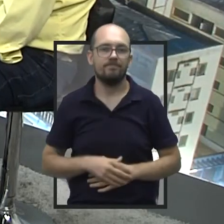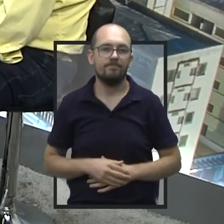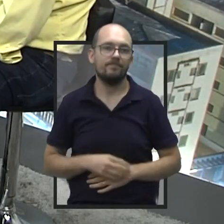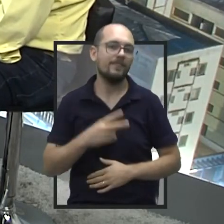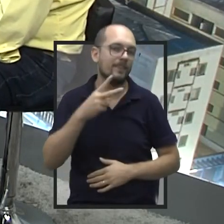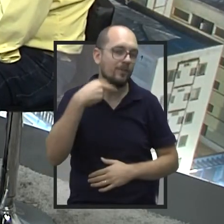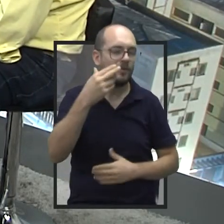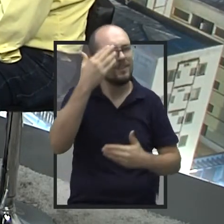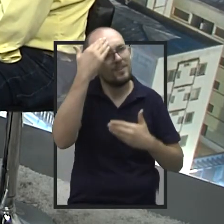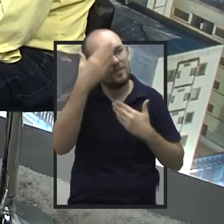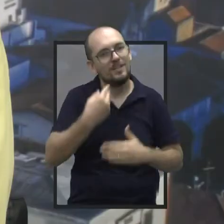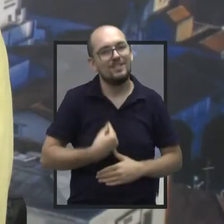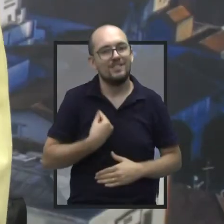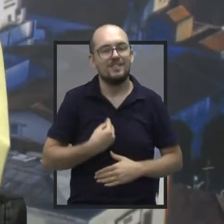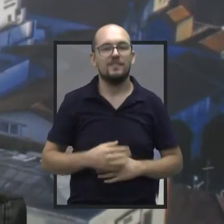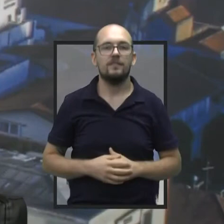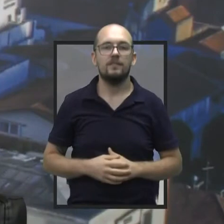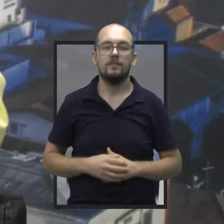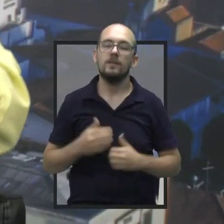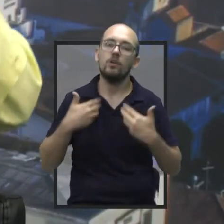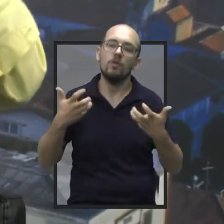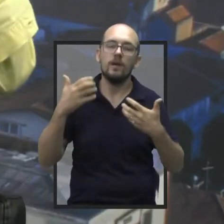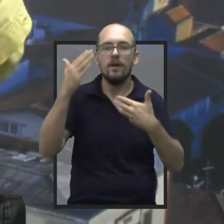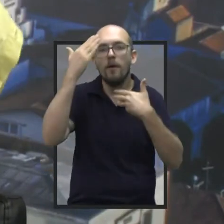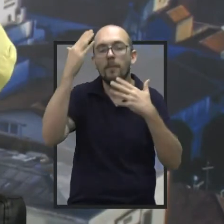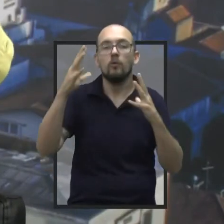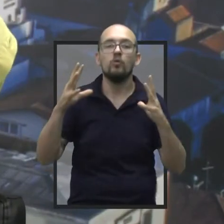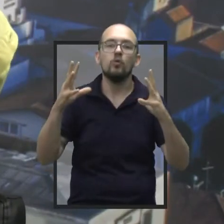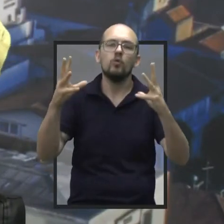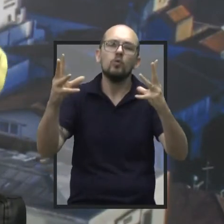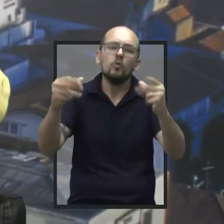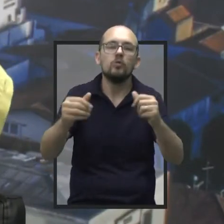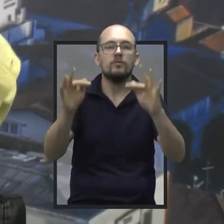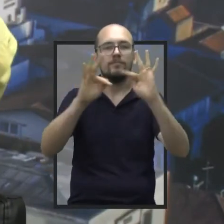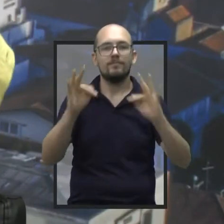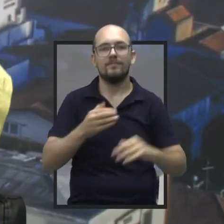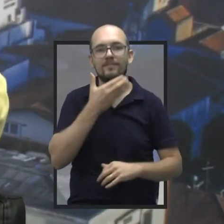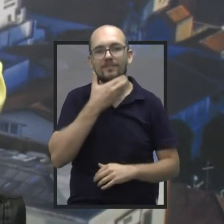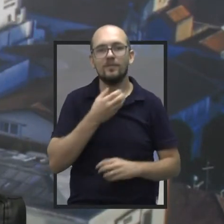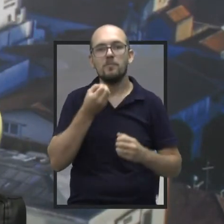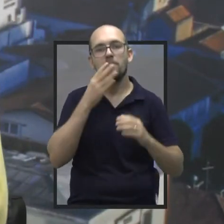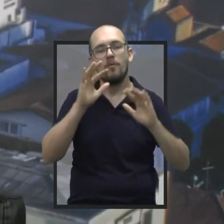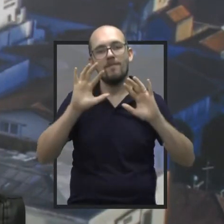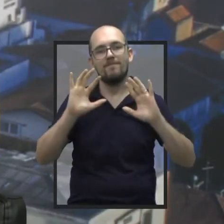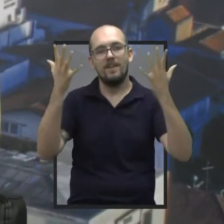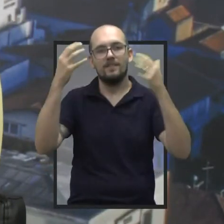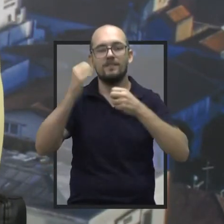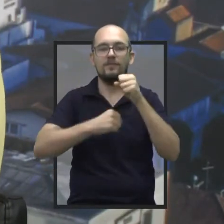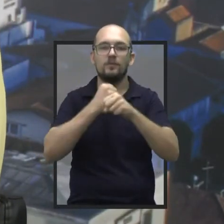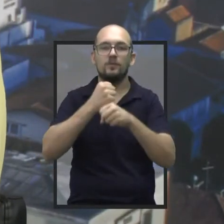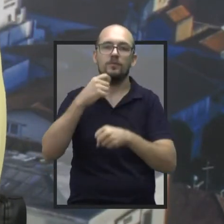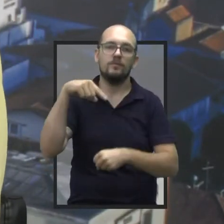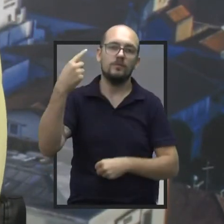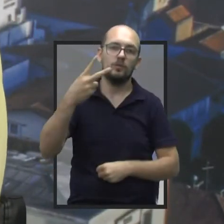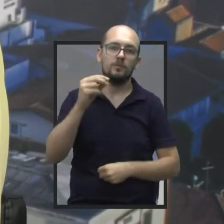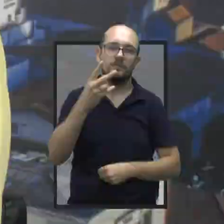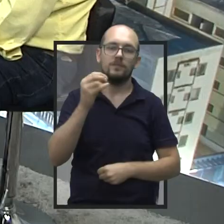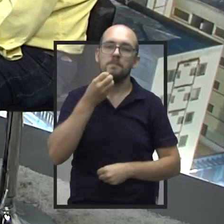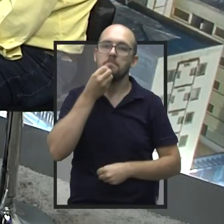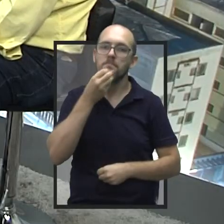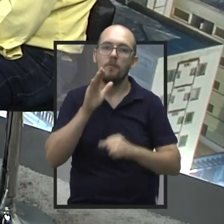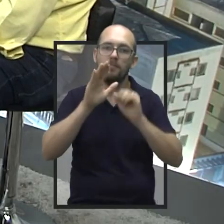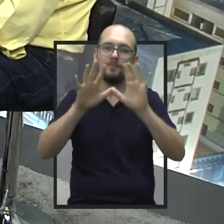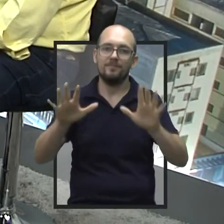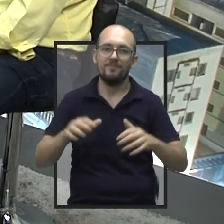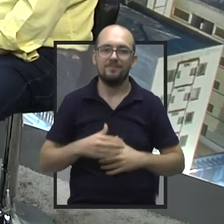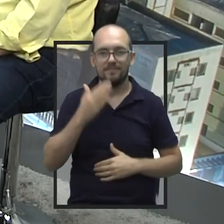vez, obrigado pela sua presença aqui, viu? Eu queria agradecer a todos, desejar um Feliz Natal, boas festas e um bom 2020 para todos nós. Muito obrigado.